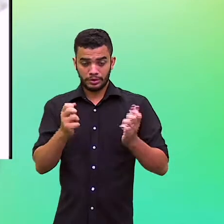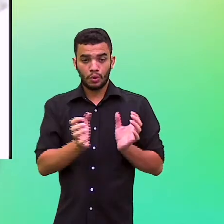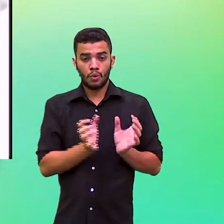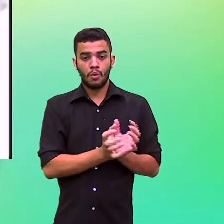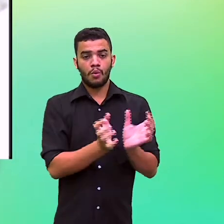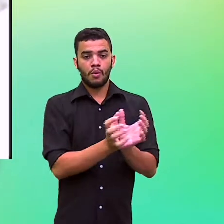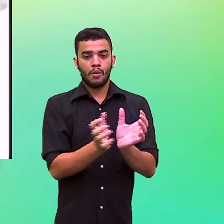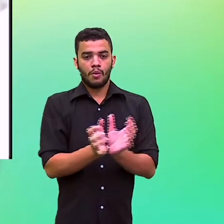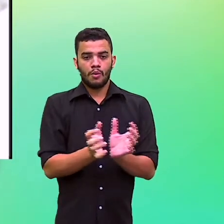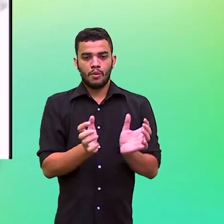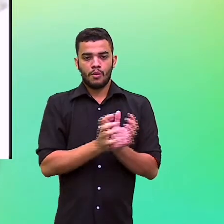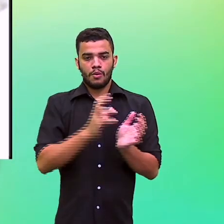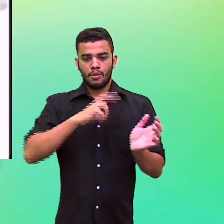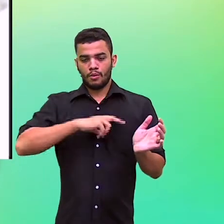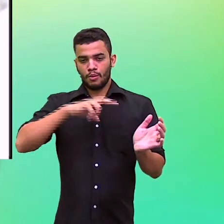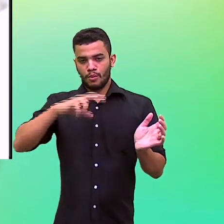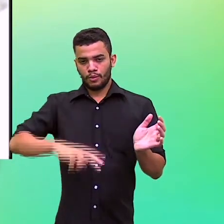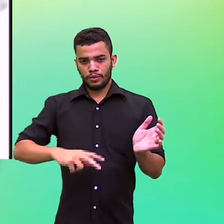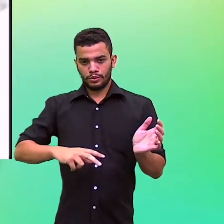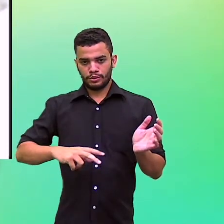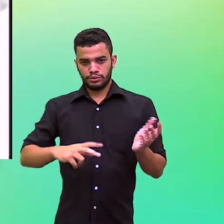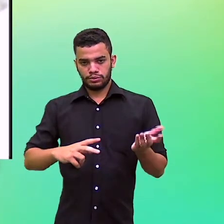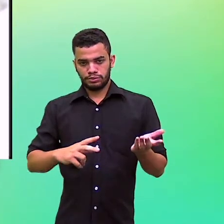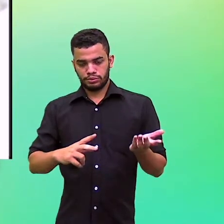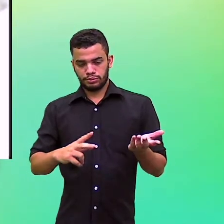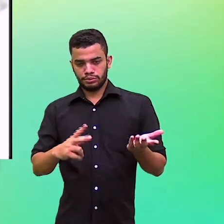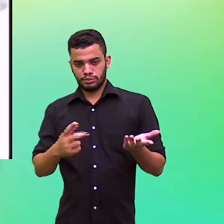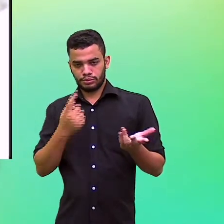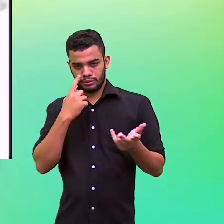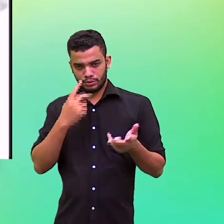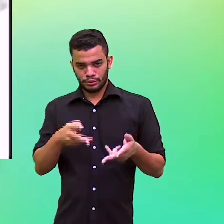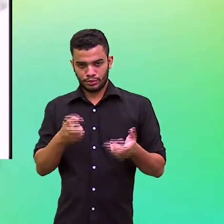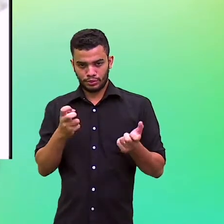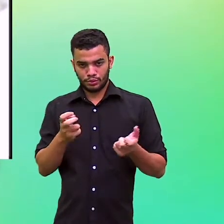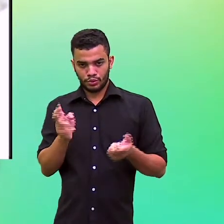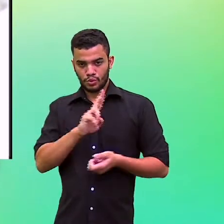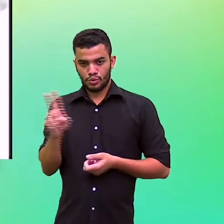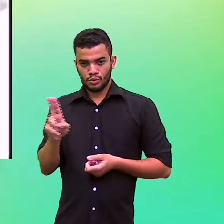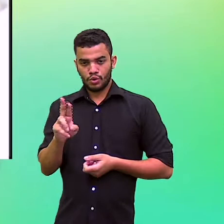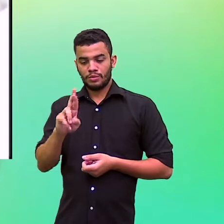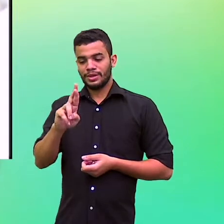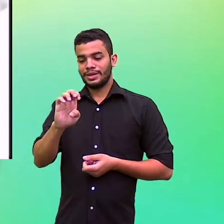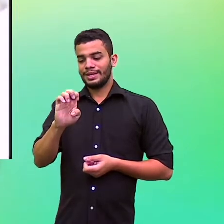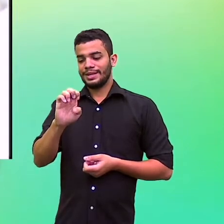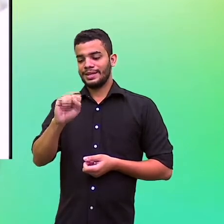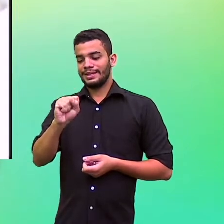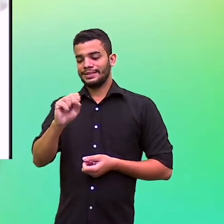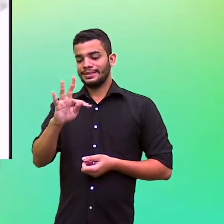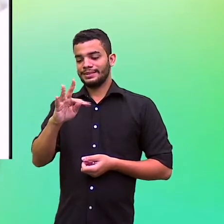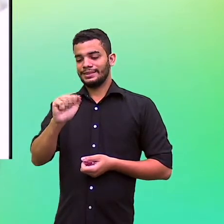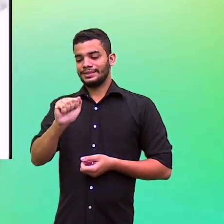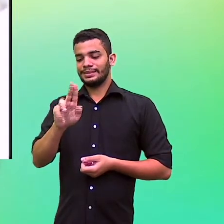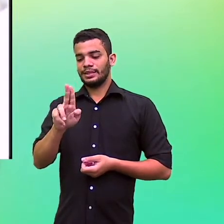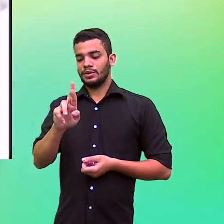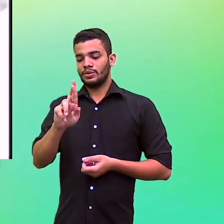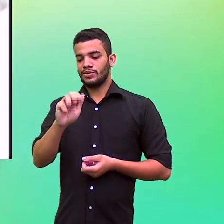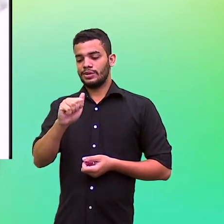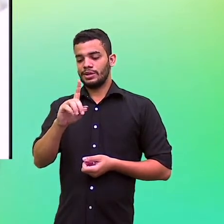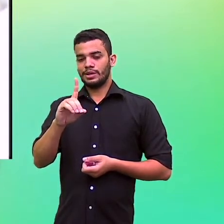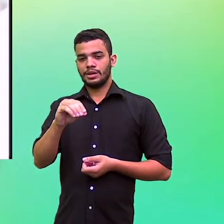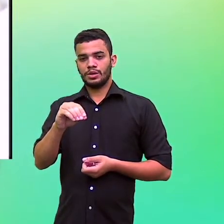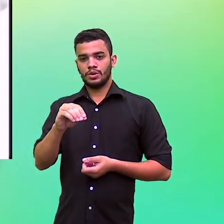português denominava Restaurador. Também tínhamos o Partido Brasileiro, que